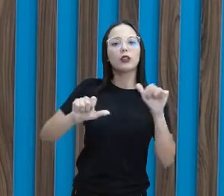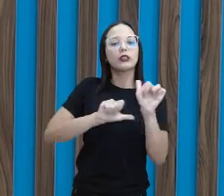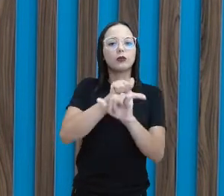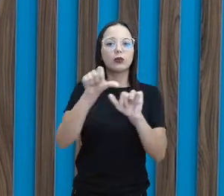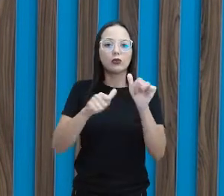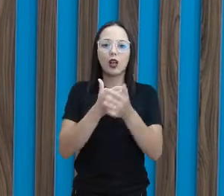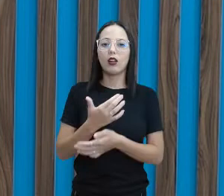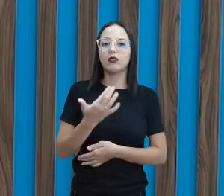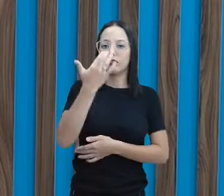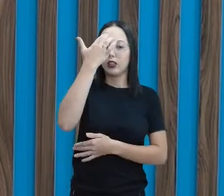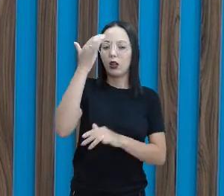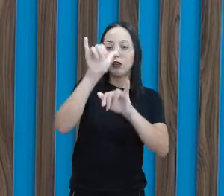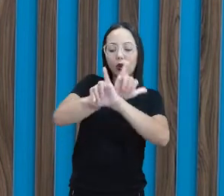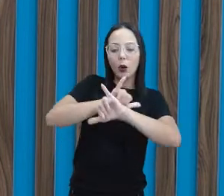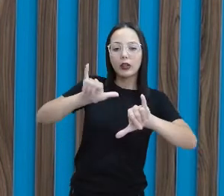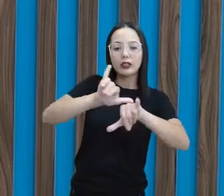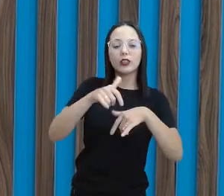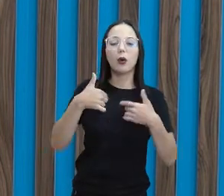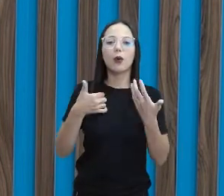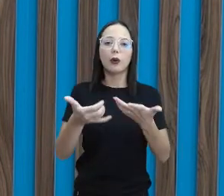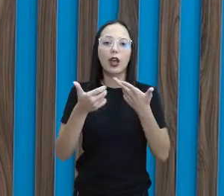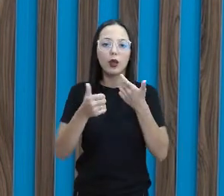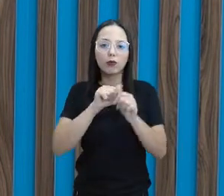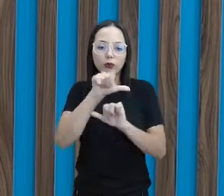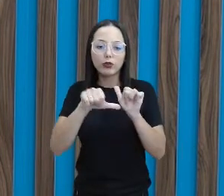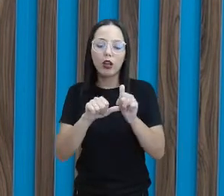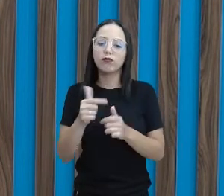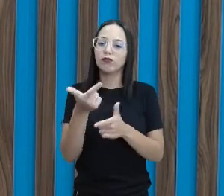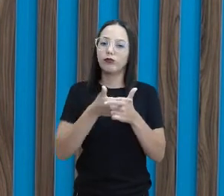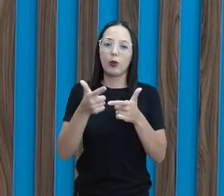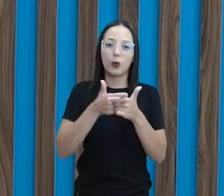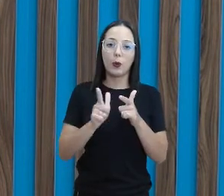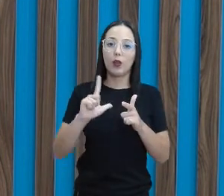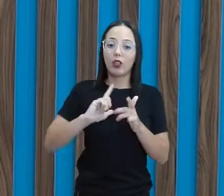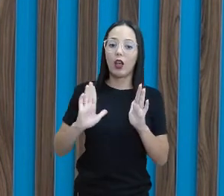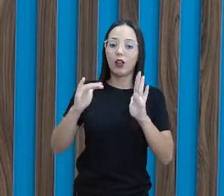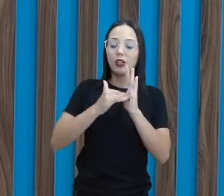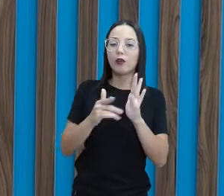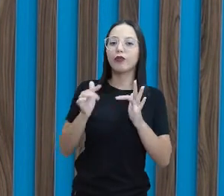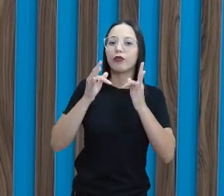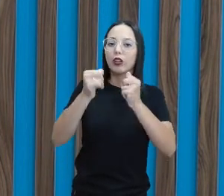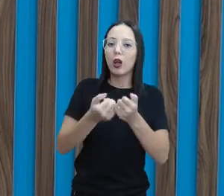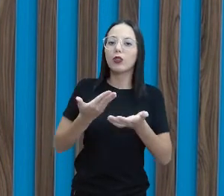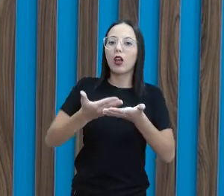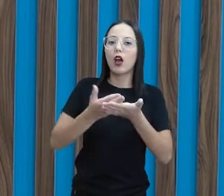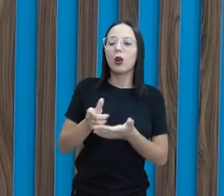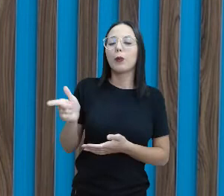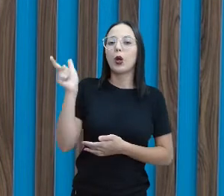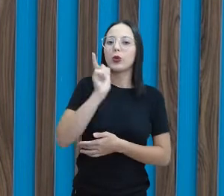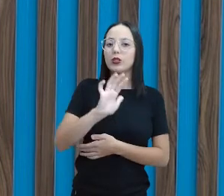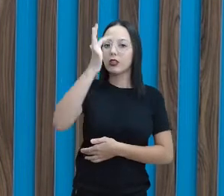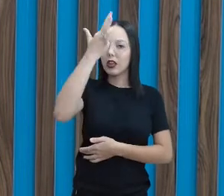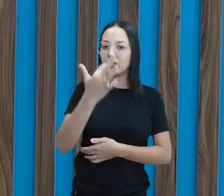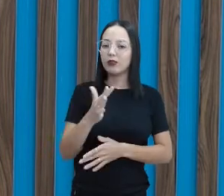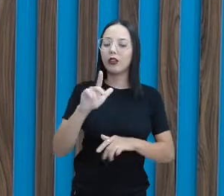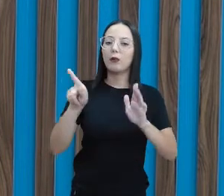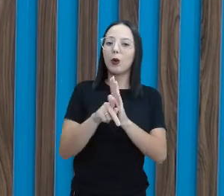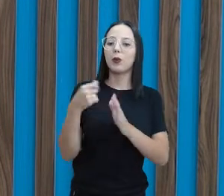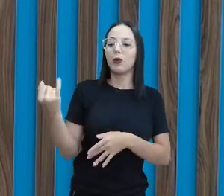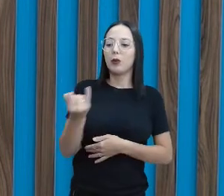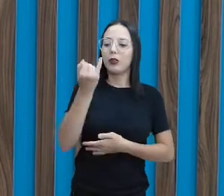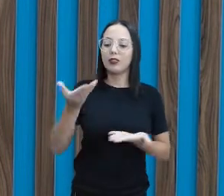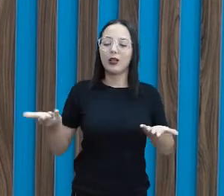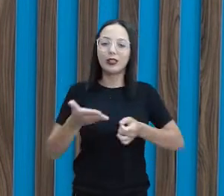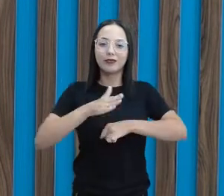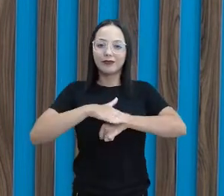vi essa informação, quero modificar, não tem problema. Vocês têm até o final da aula para acertar essa questão. E é muito importante esse